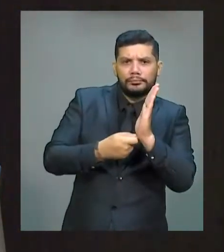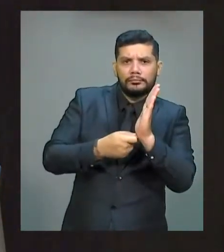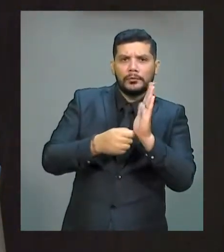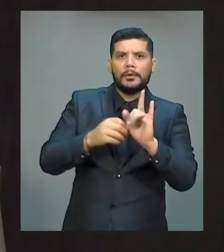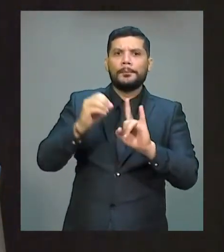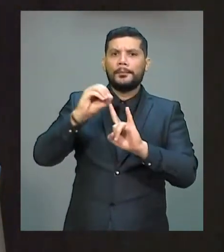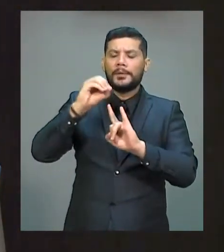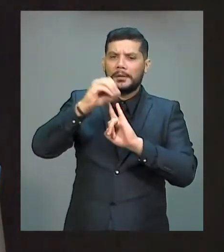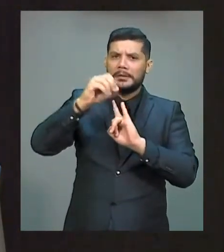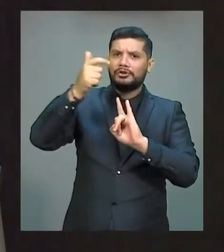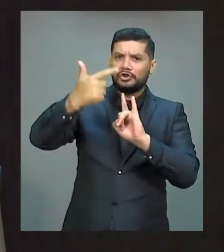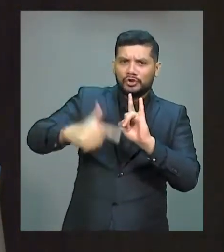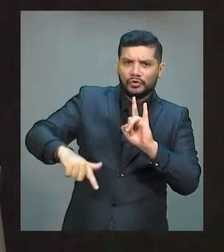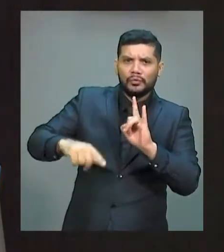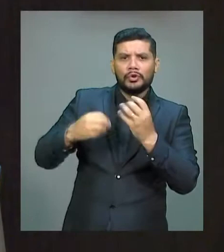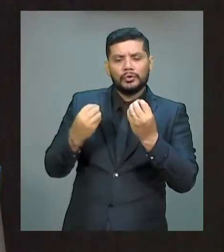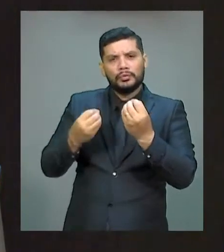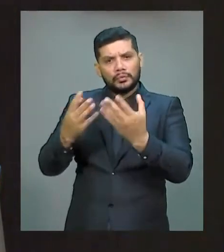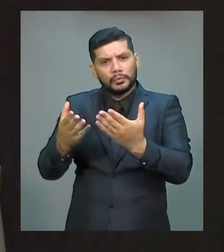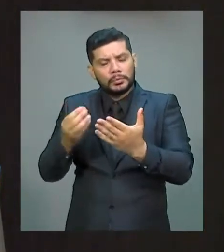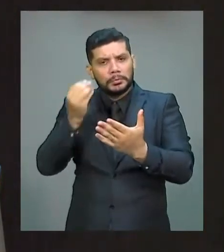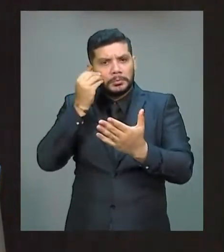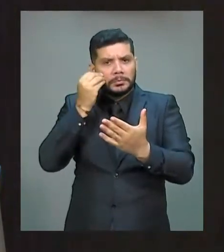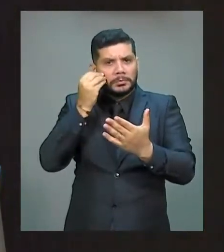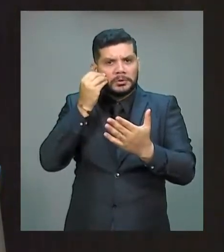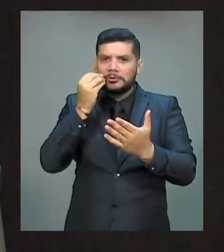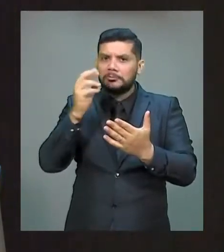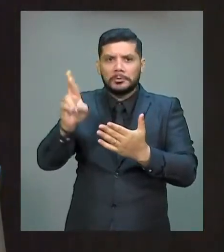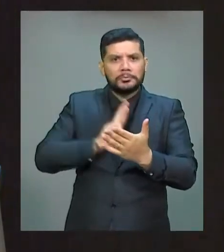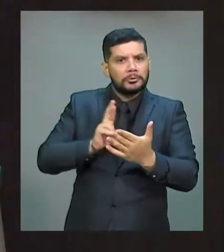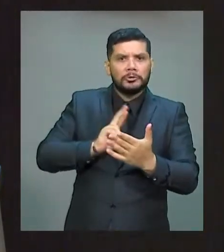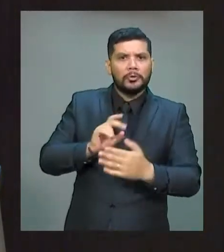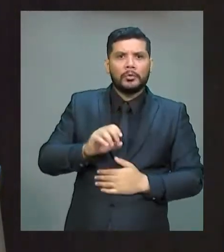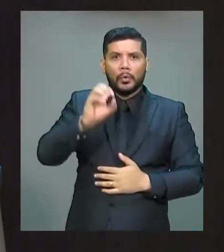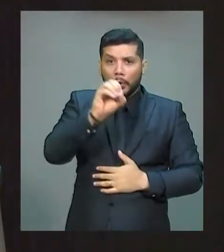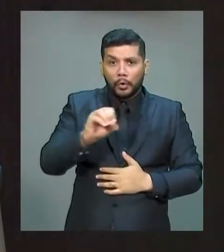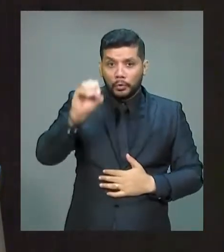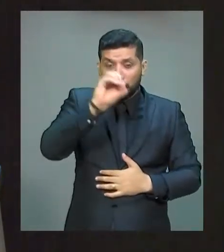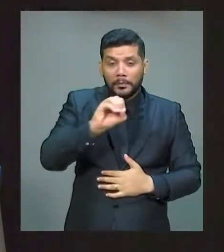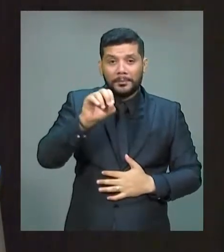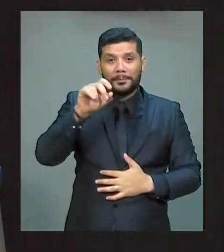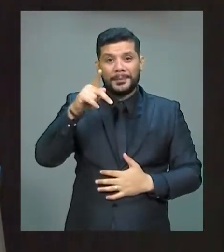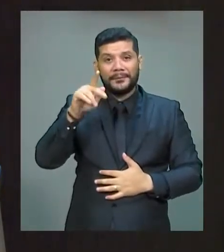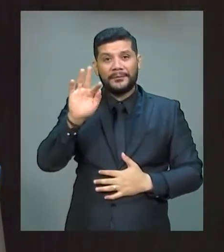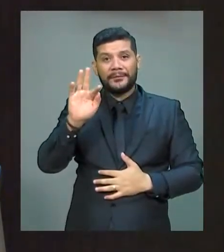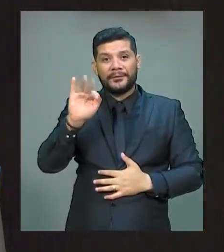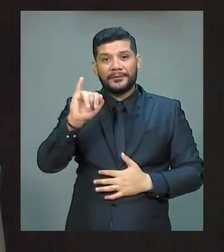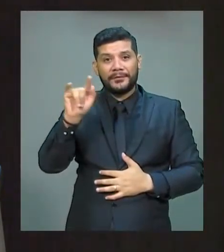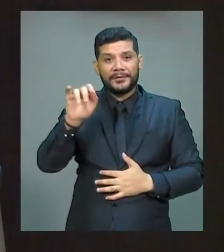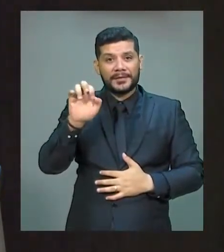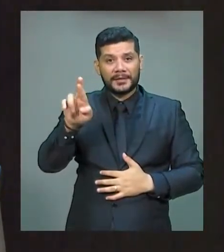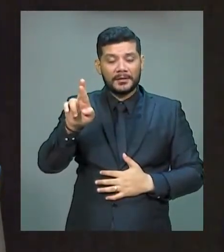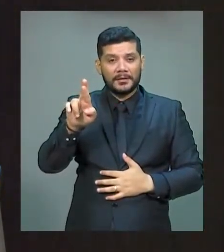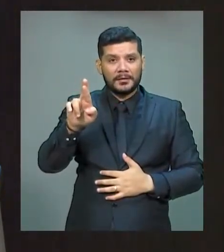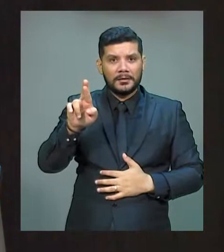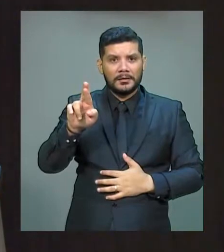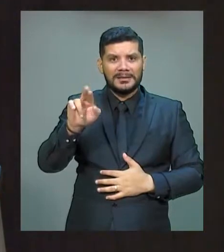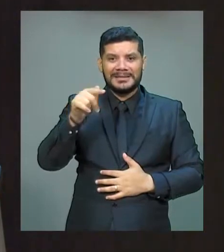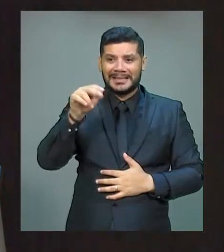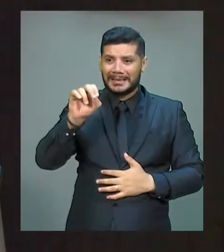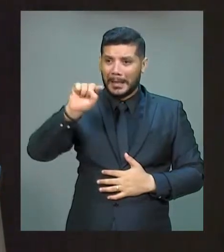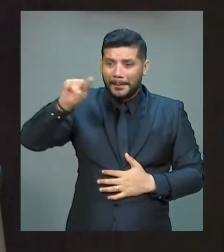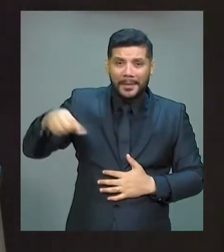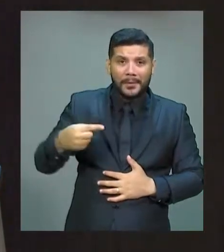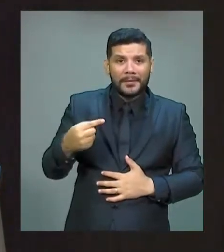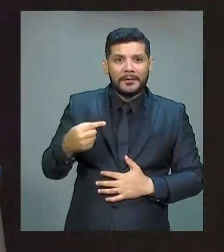a escrever oferecendo vacinas, não obteve resposta. Outubro, a Pfizer volta a oferecer 70 milhões de vacinas ao Brasil, não